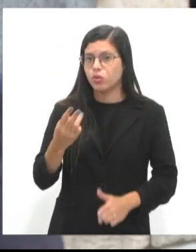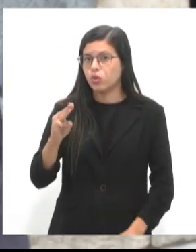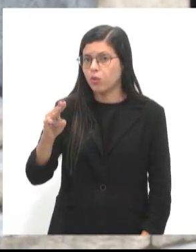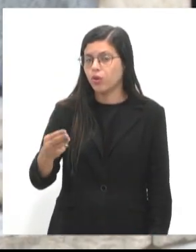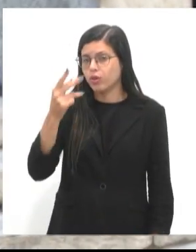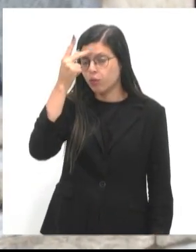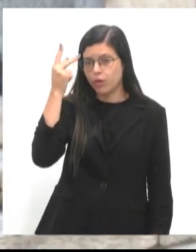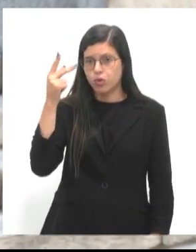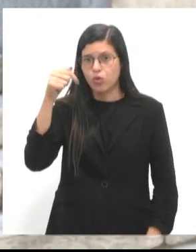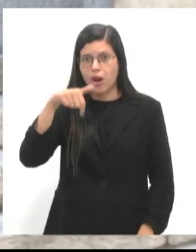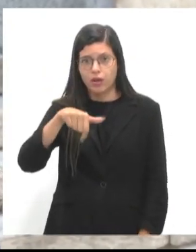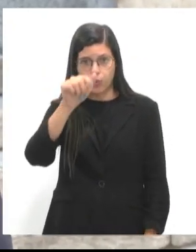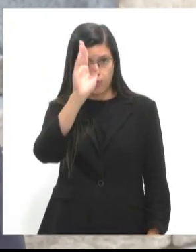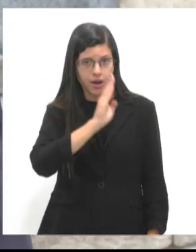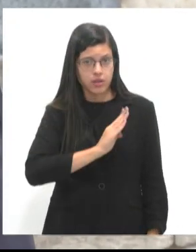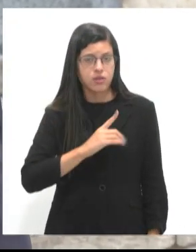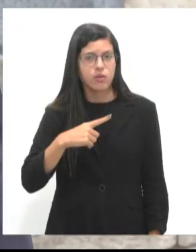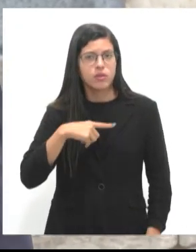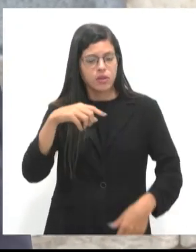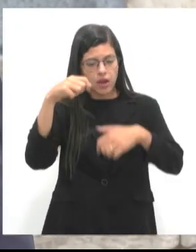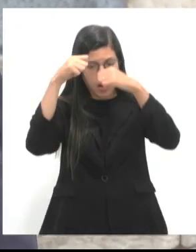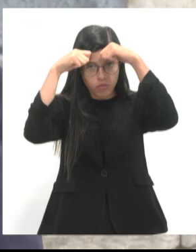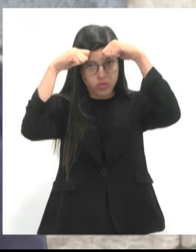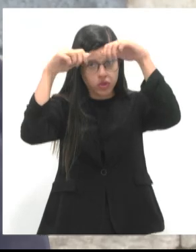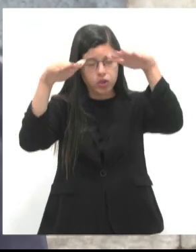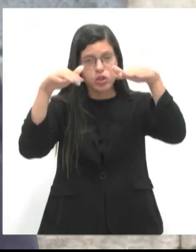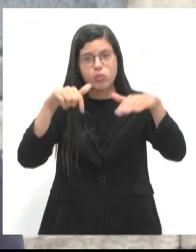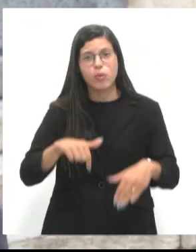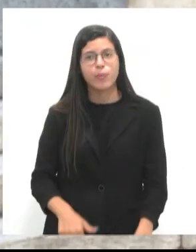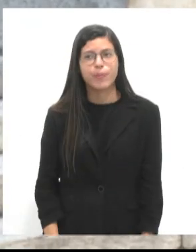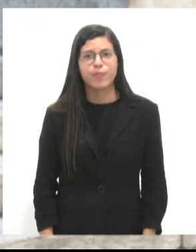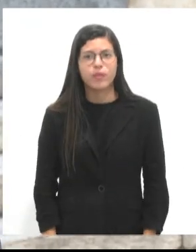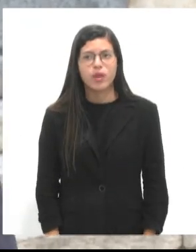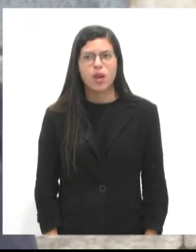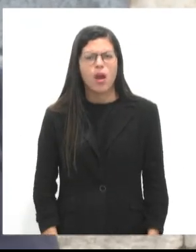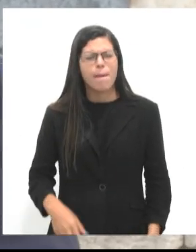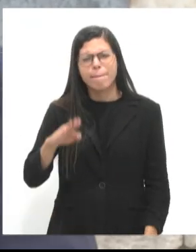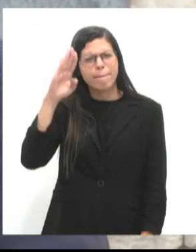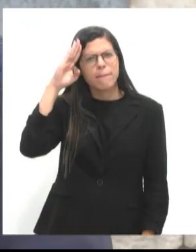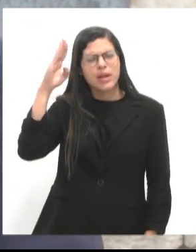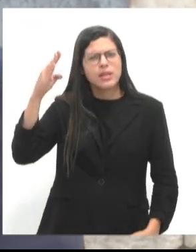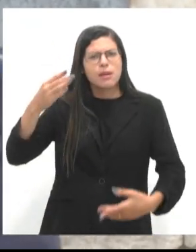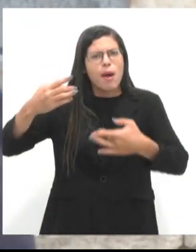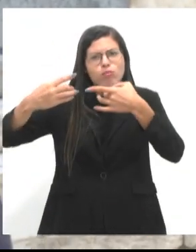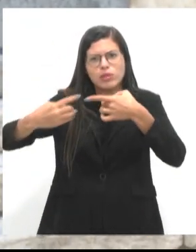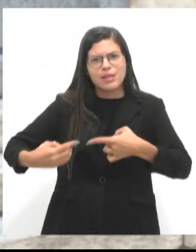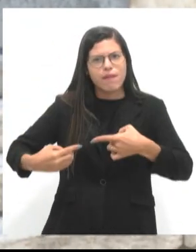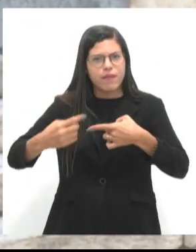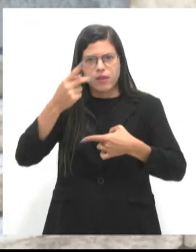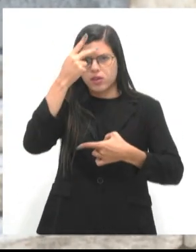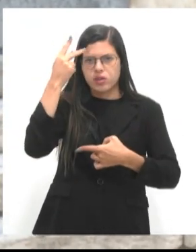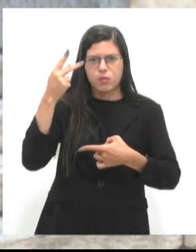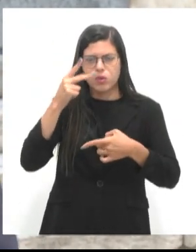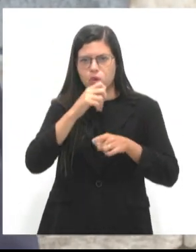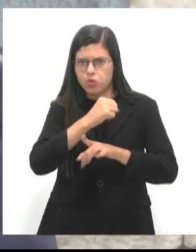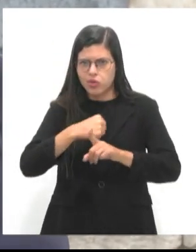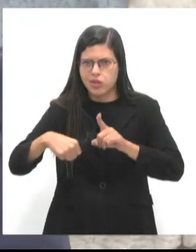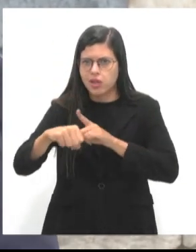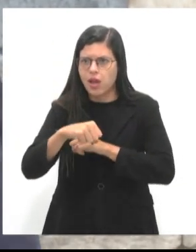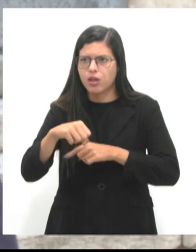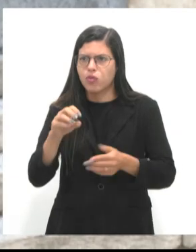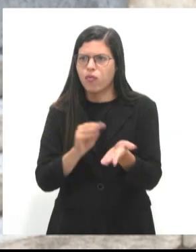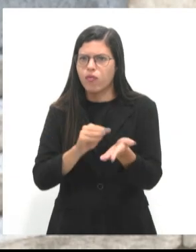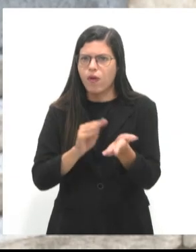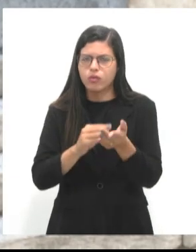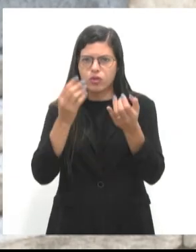Brasil têm o transtorno do espectro autista, são autistas. Quais são os principais desafios dessas pessoas na sociedade? A falta de informação e